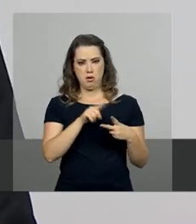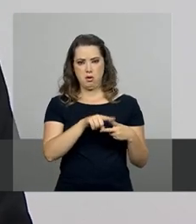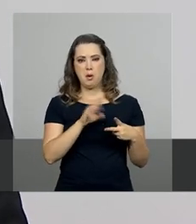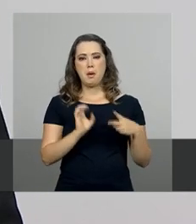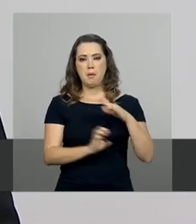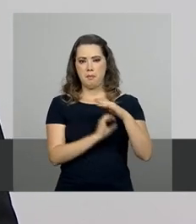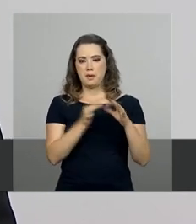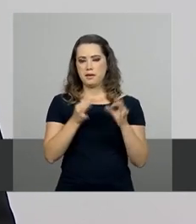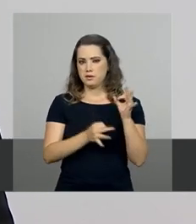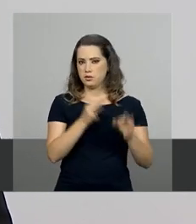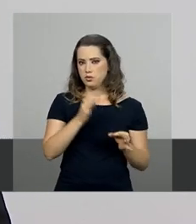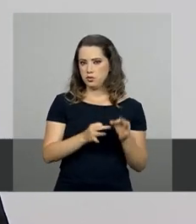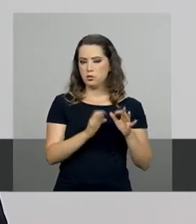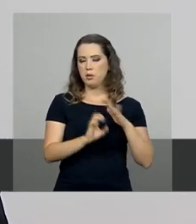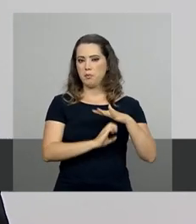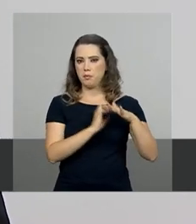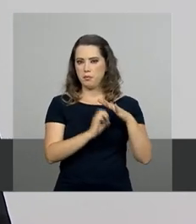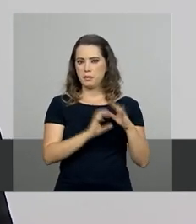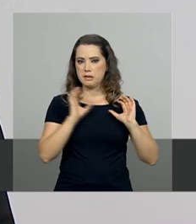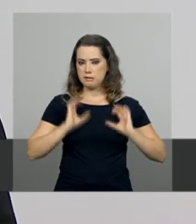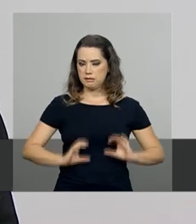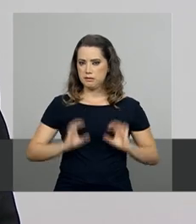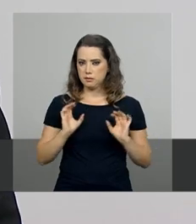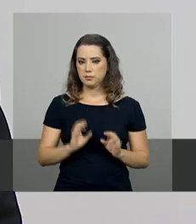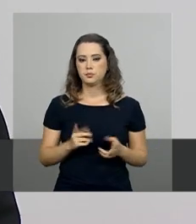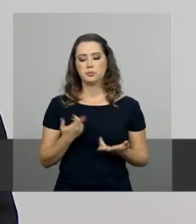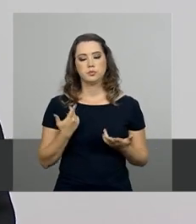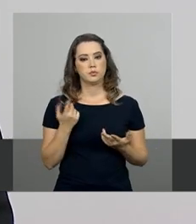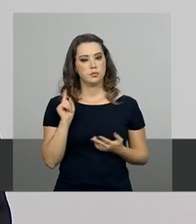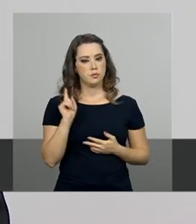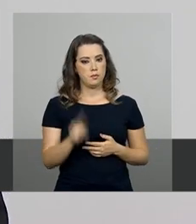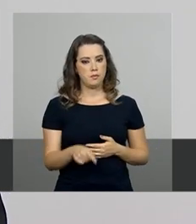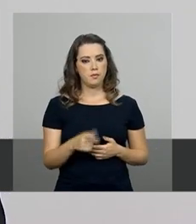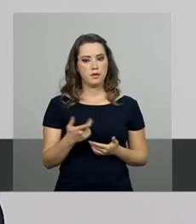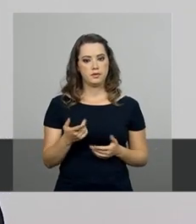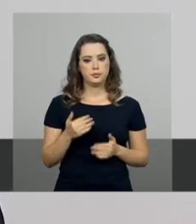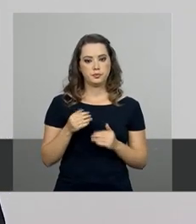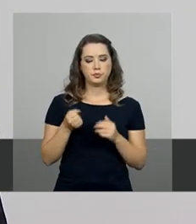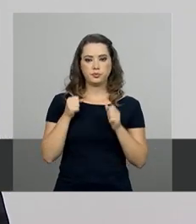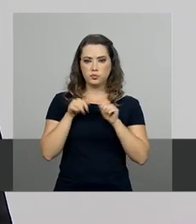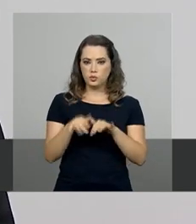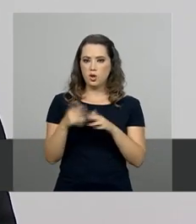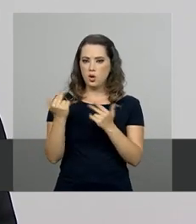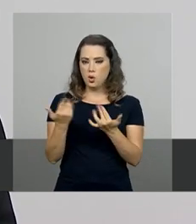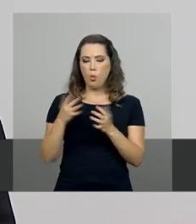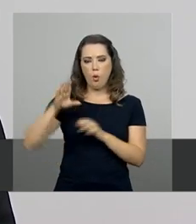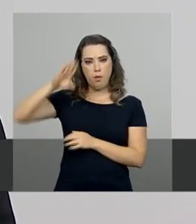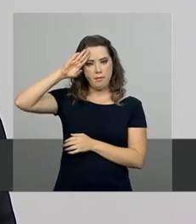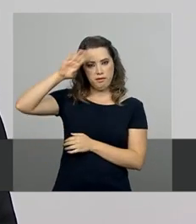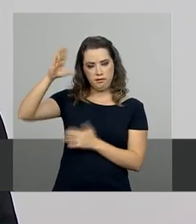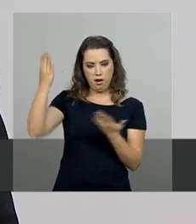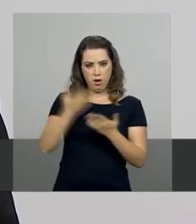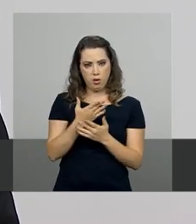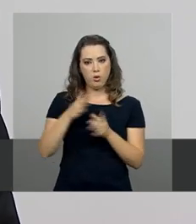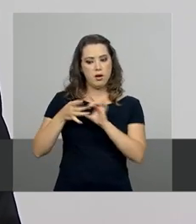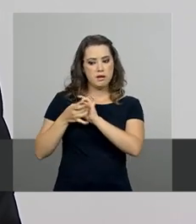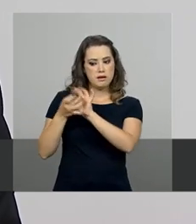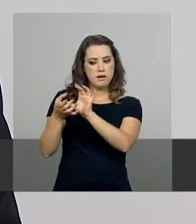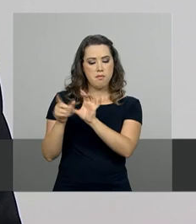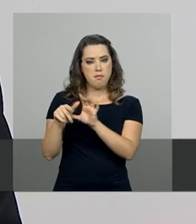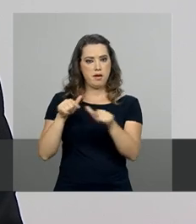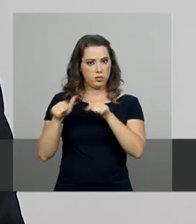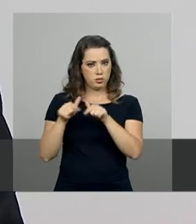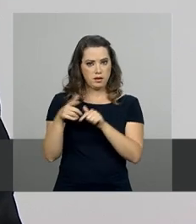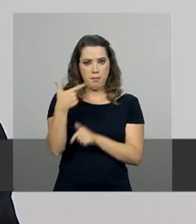programa empresa cidadã essa extensão para o militar que por vezes têm que